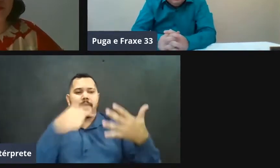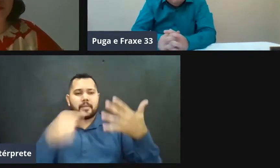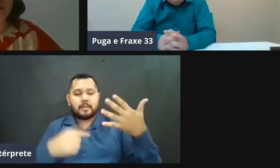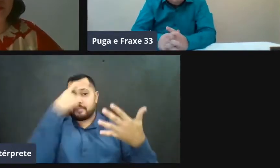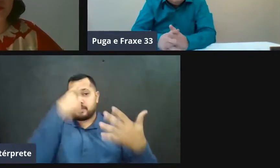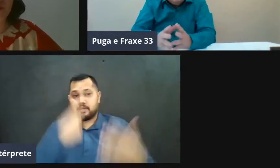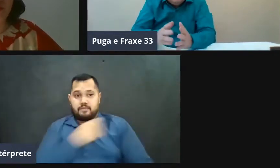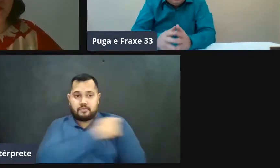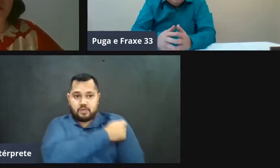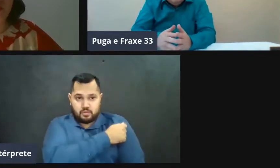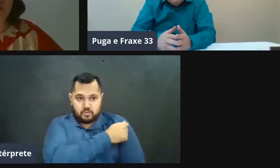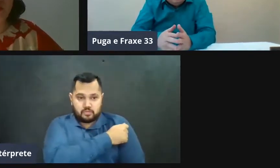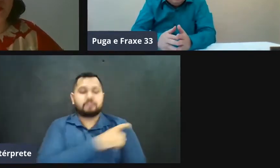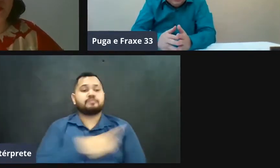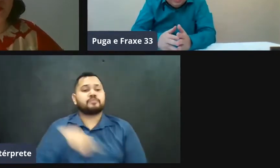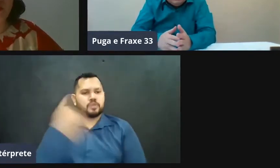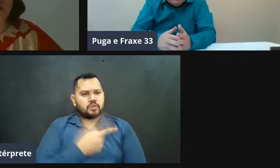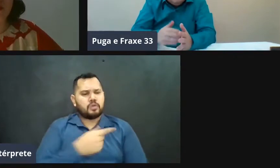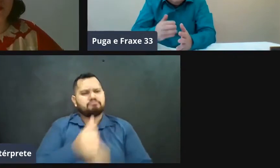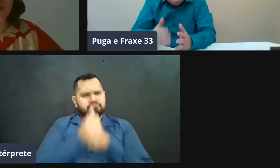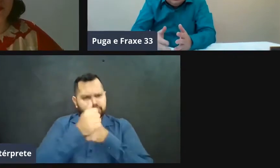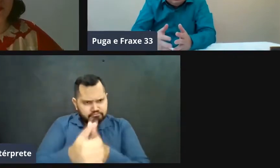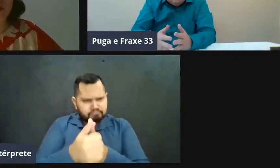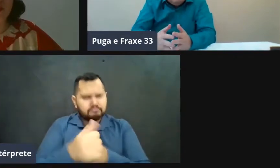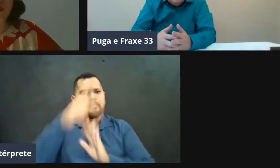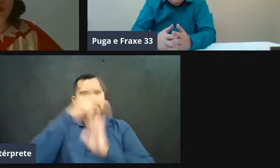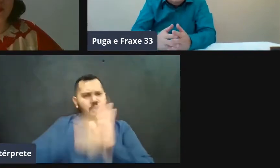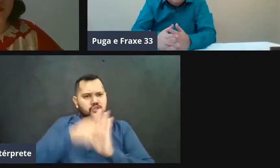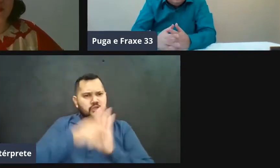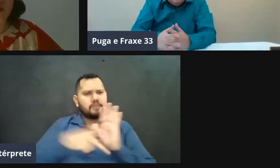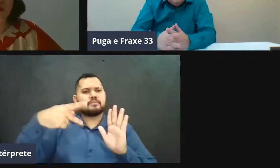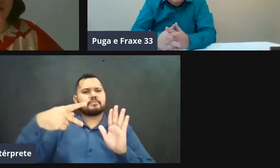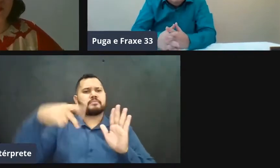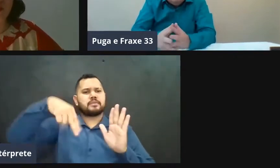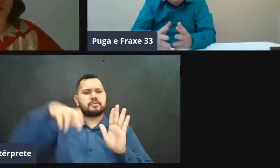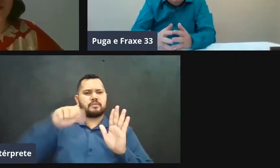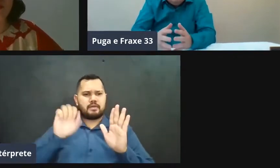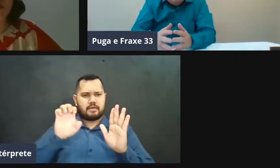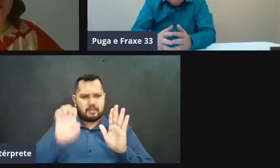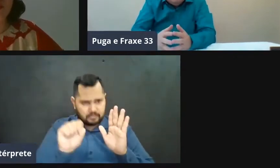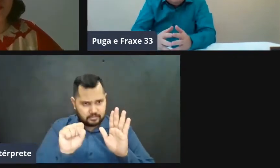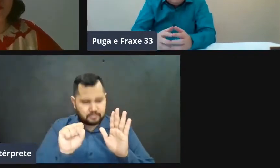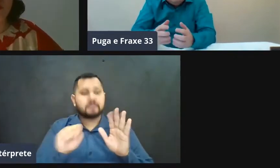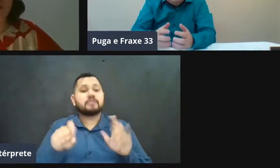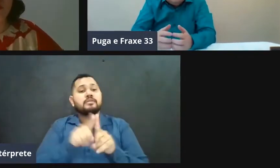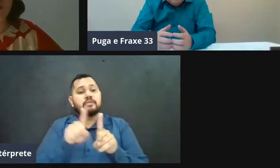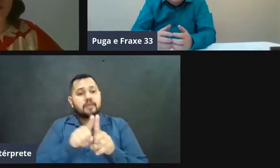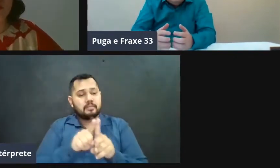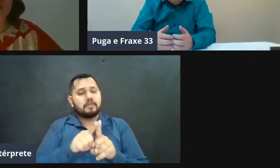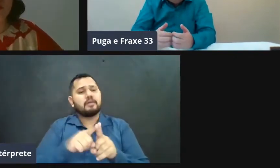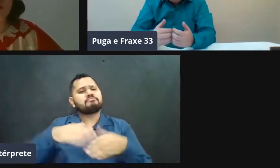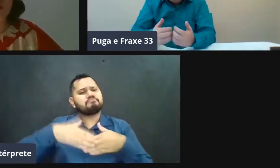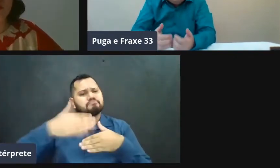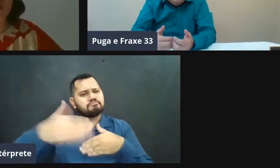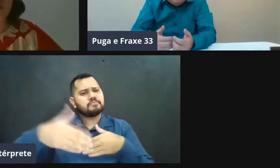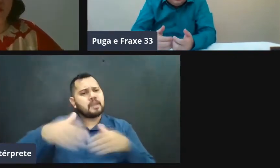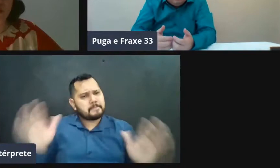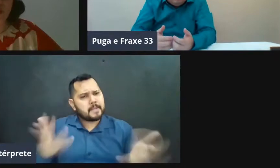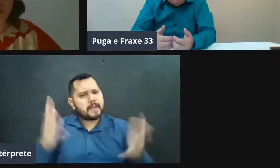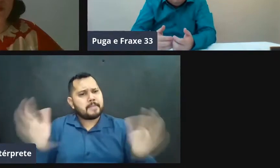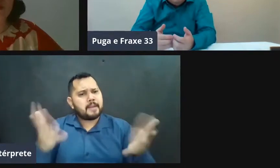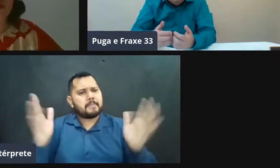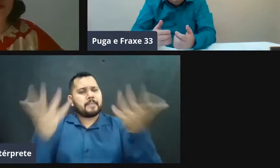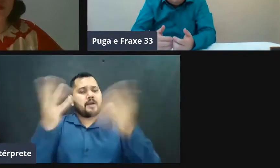nós seguimos rigidamente o PNAES, as diretrizes do PNAES, e promovemos cada vez mais a inserção